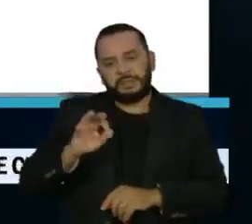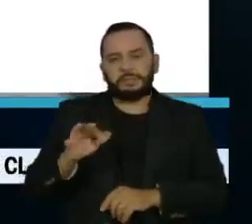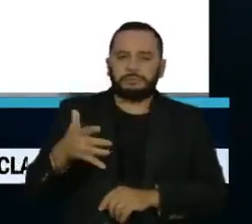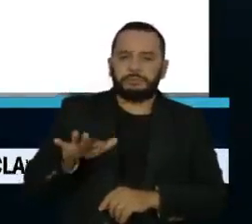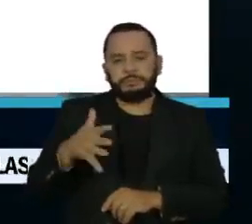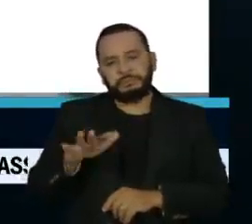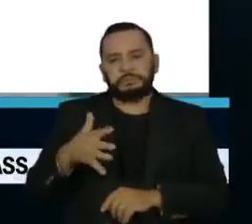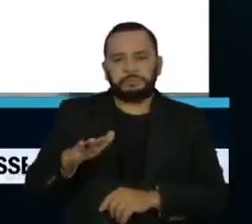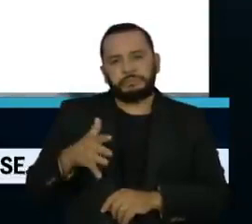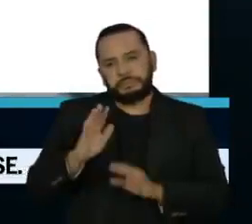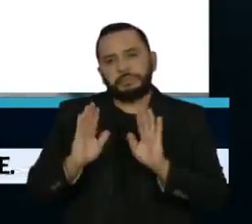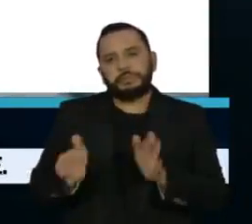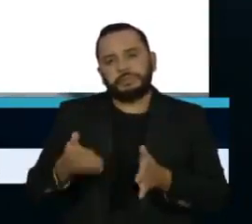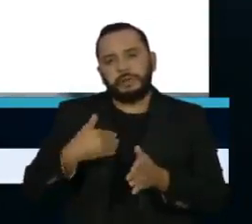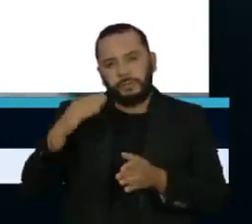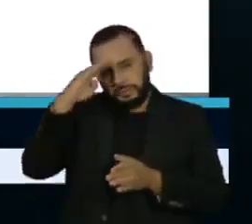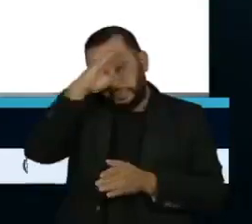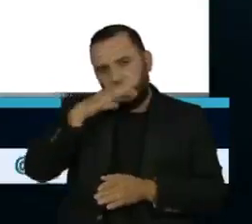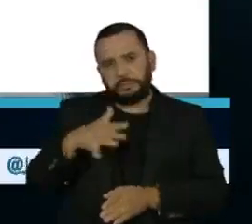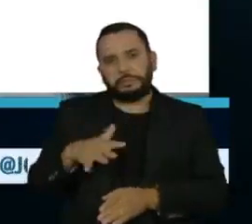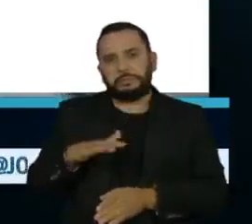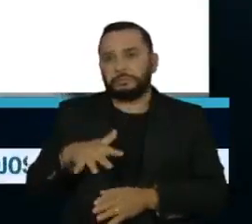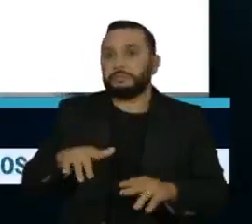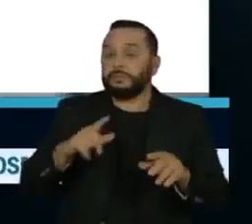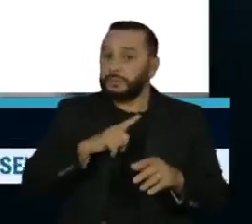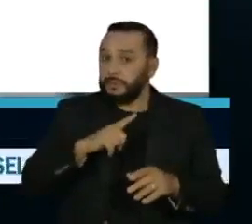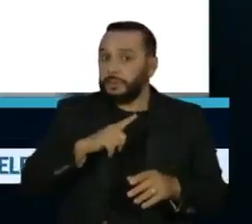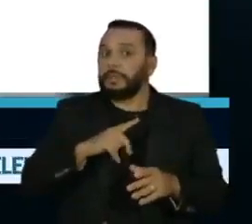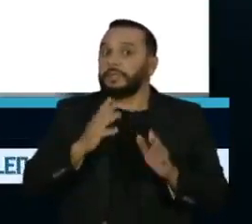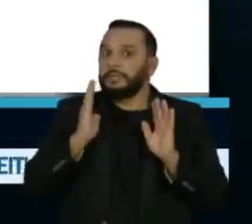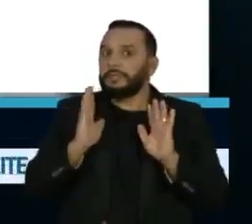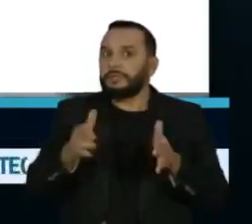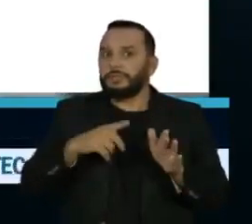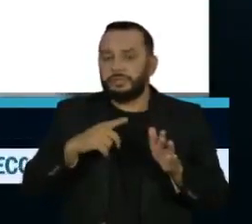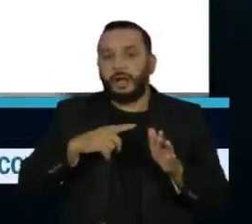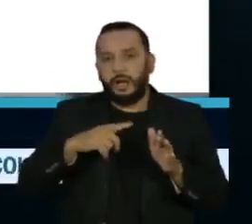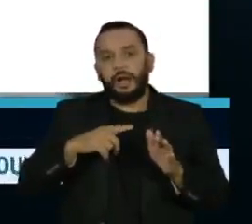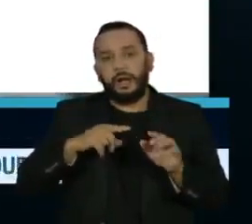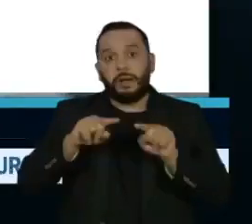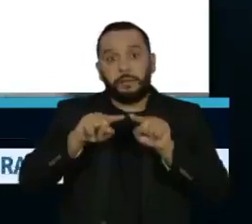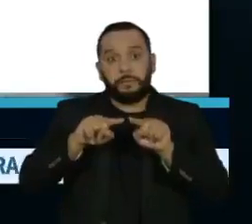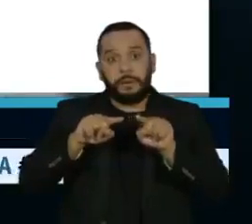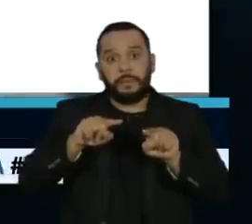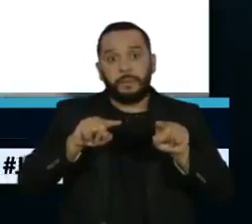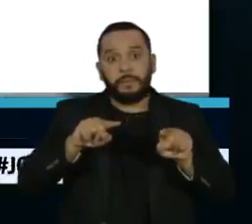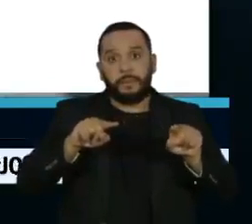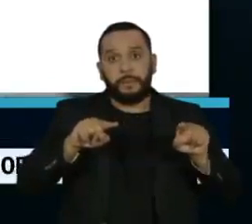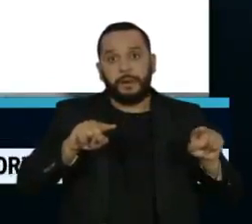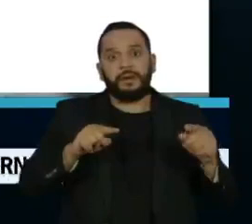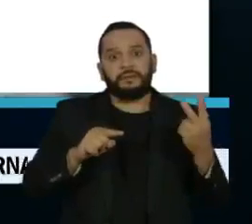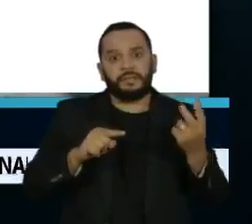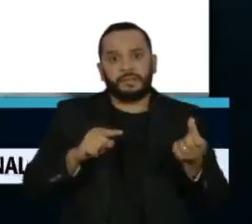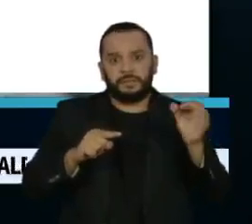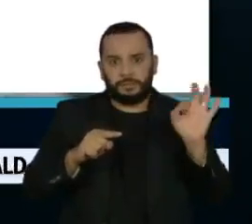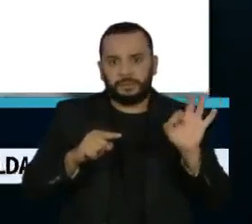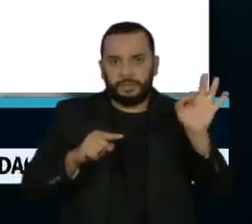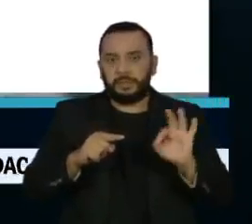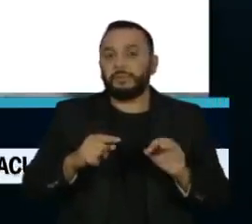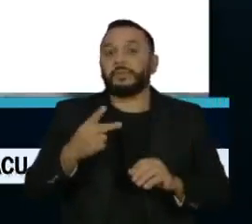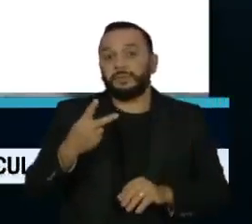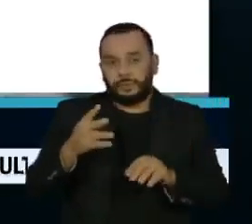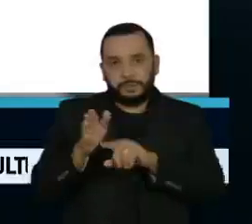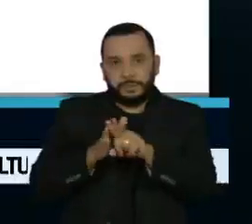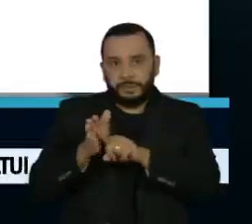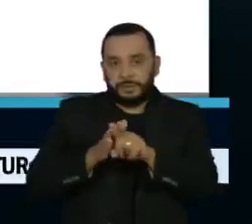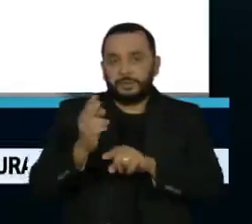entrevistados consideravam a gestão de bolsonaro regular houve uma pequena oscilação neste mês para vir Seis por cento nas duas